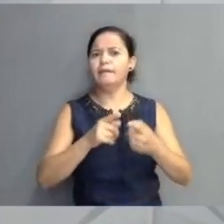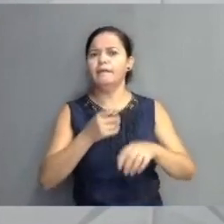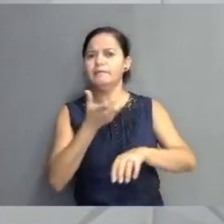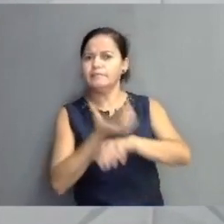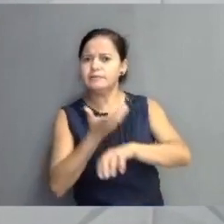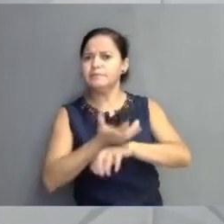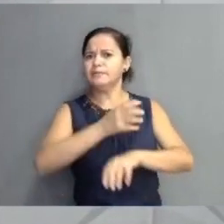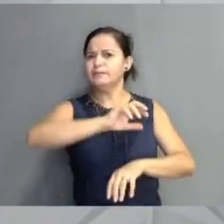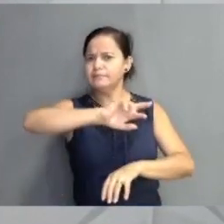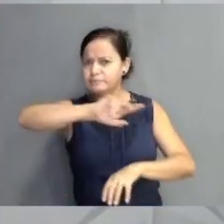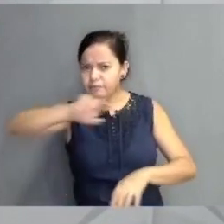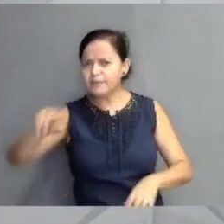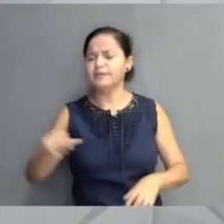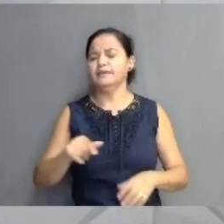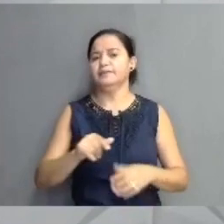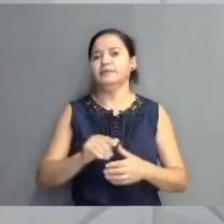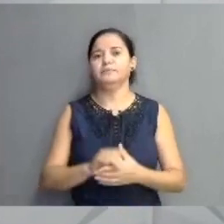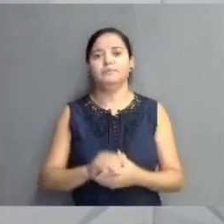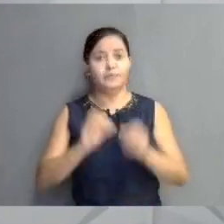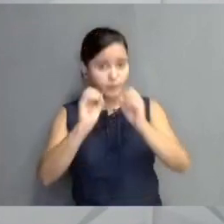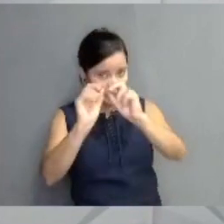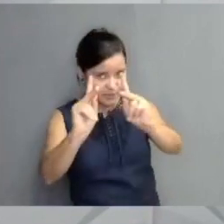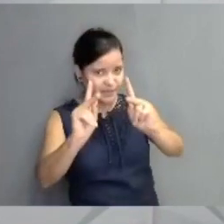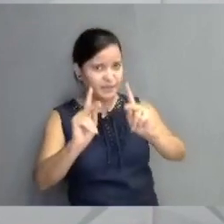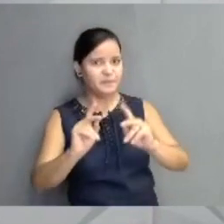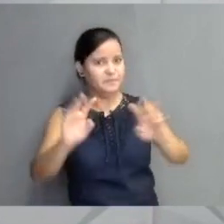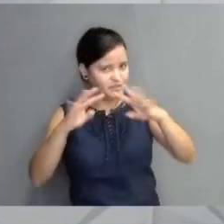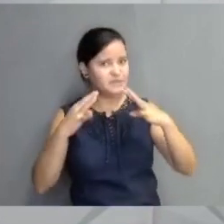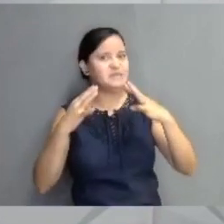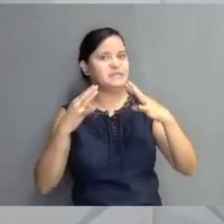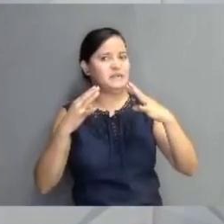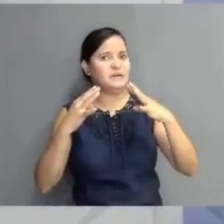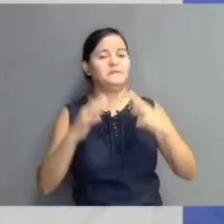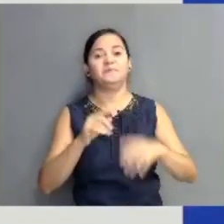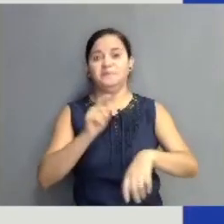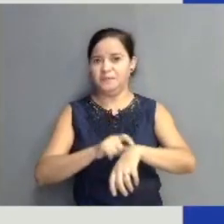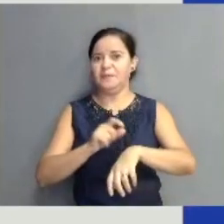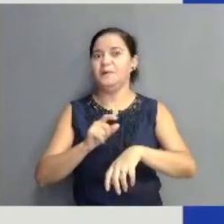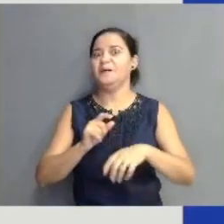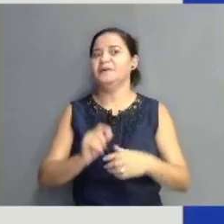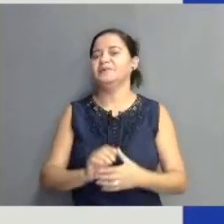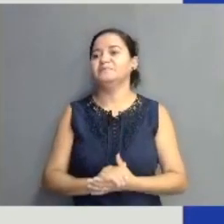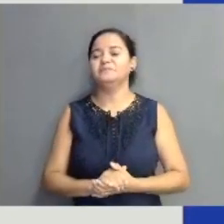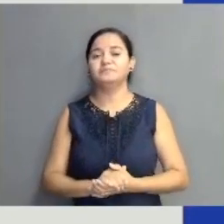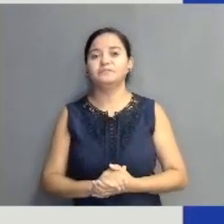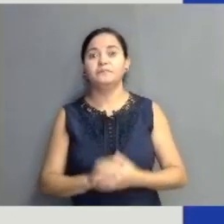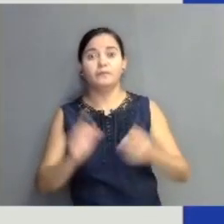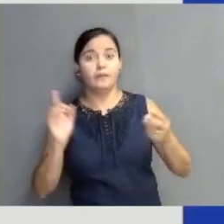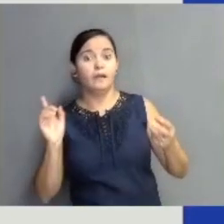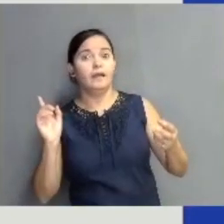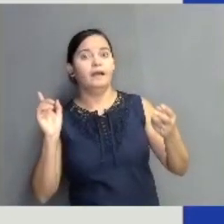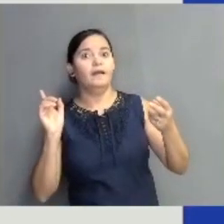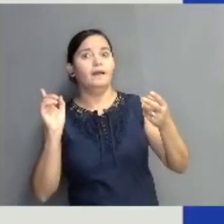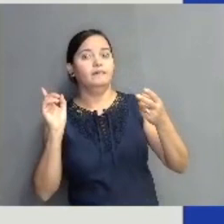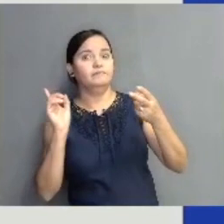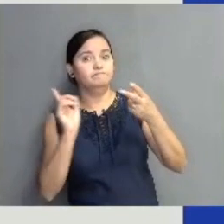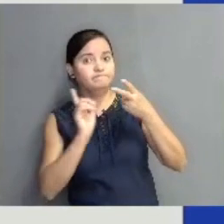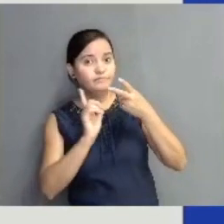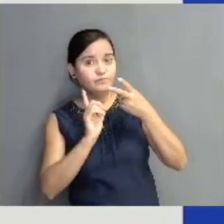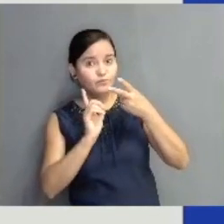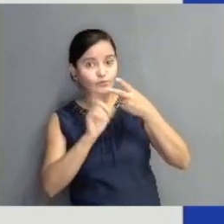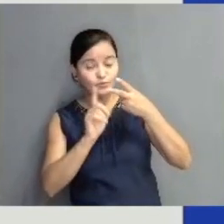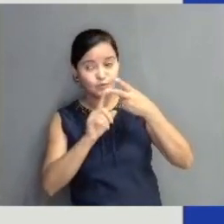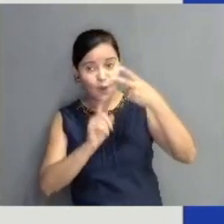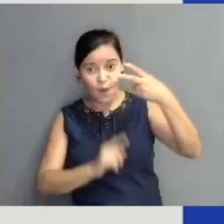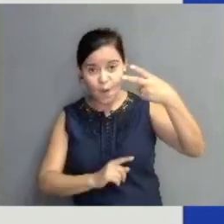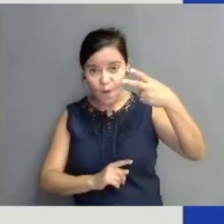demais disciplinas, tá ok? Então, observe, preste atenção nesse horário. Nossa dica número 2, organize o